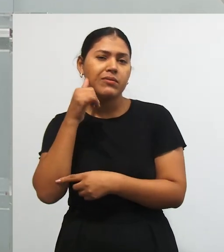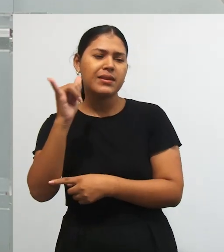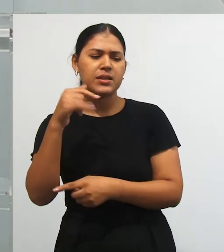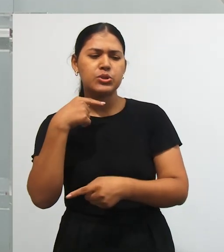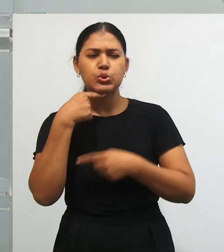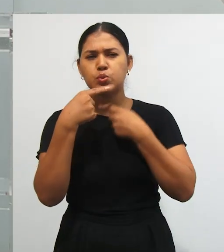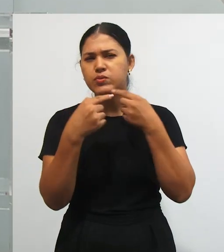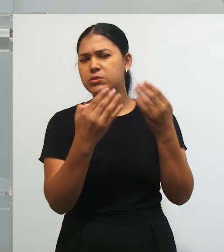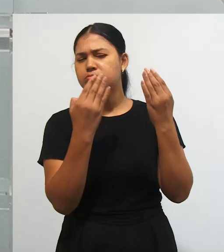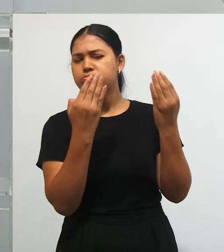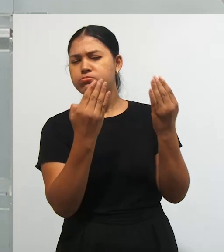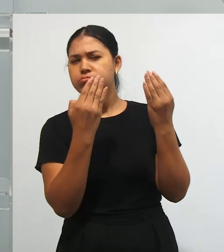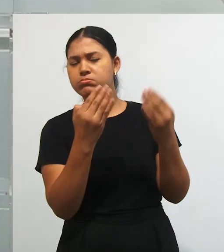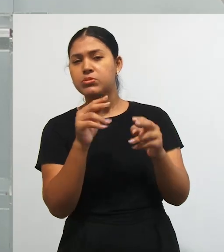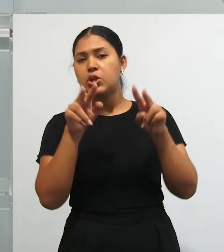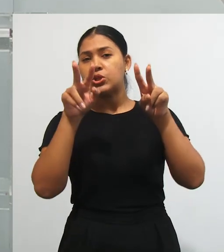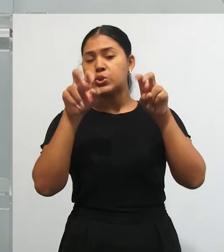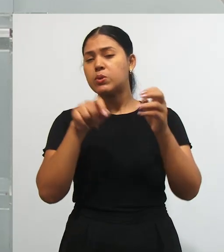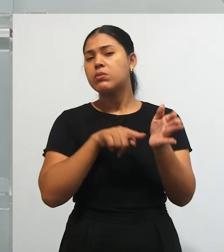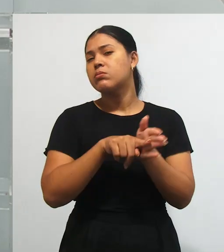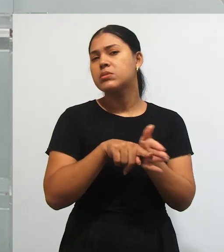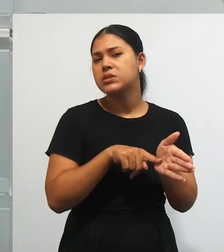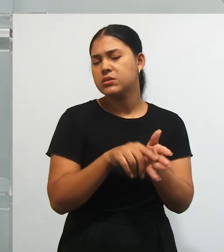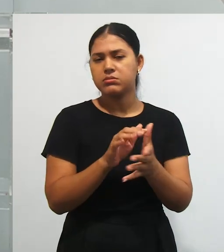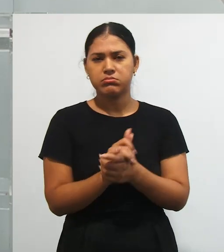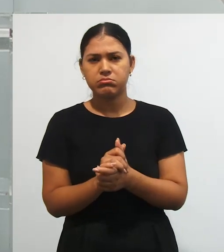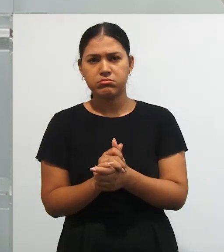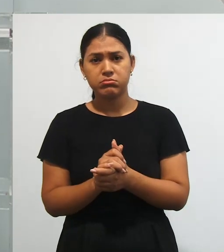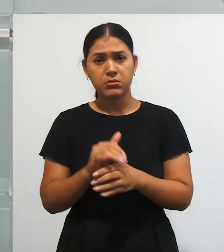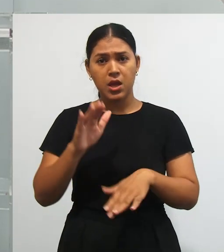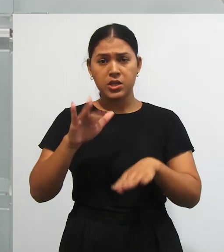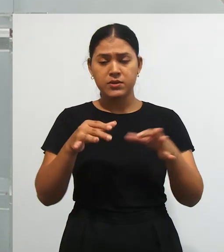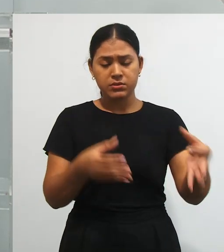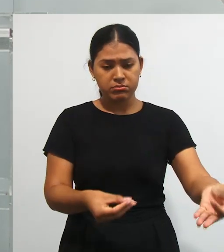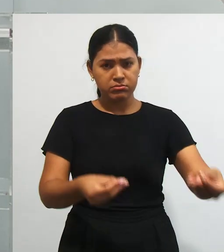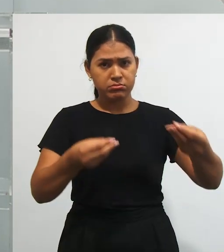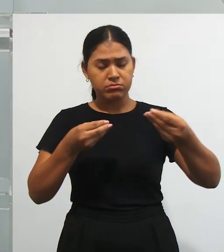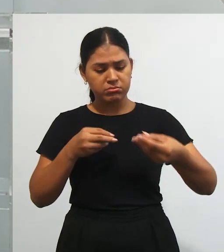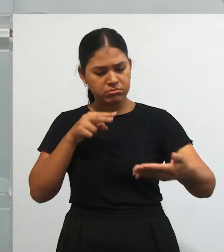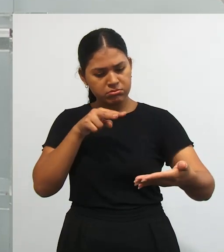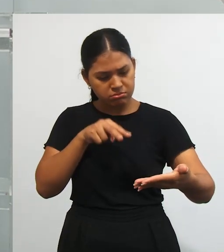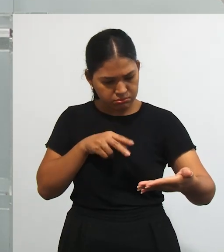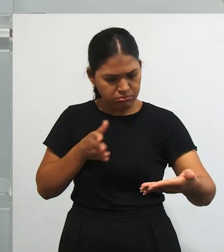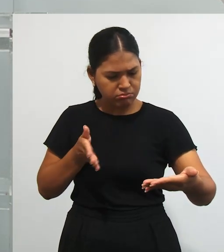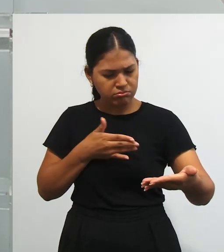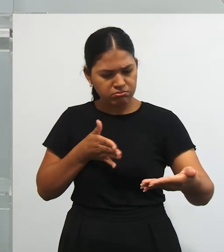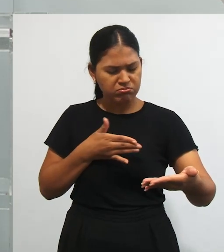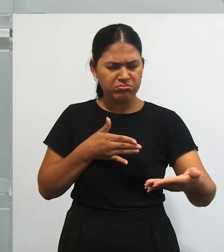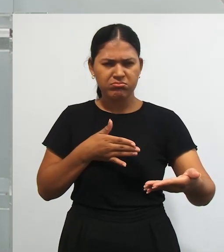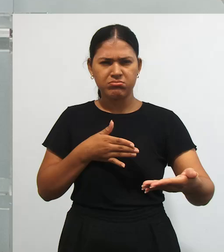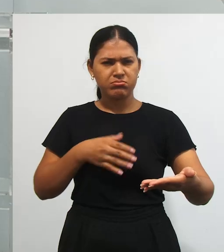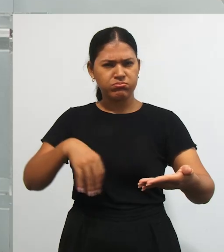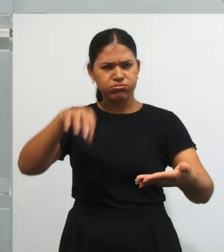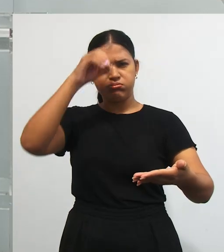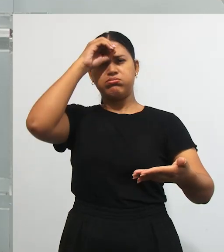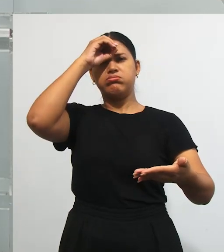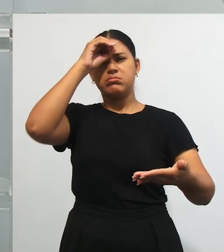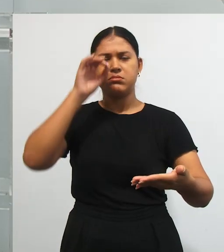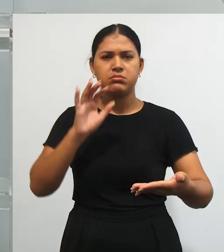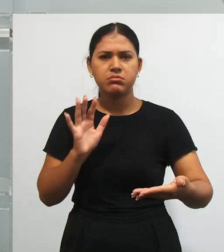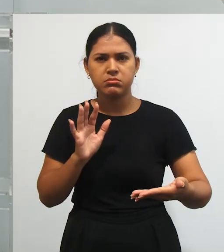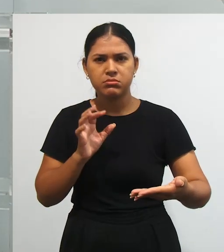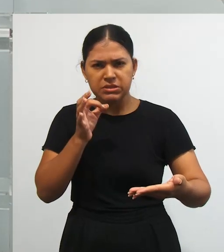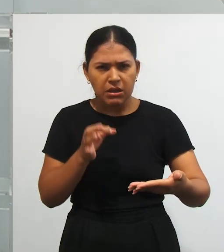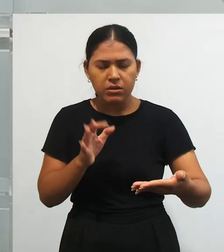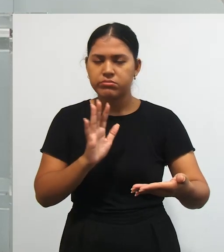seu conhecimento. Mas eu não entendi nada aqui, isso aqui. O que isso aqui está dizendo? A mesma coisa de você pegar a receita e falar assim, ó, mistura tudo e bota para